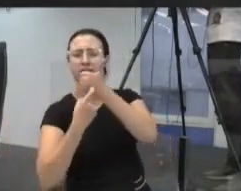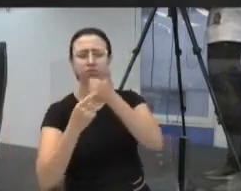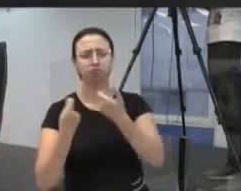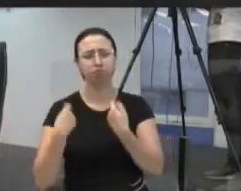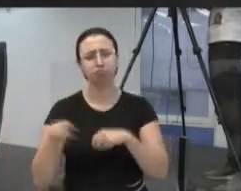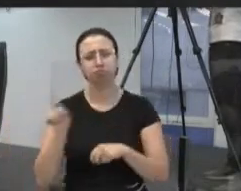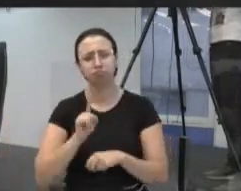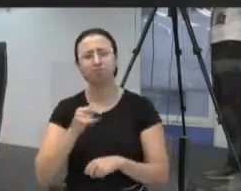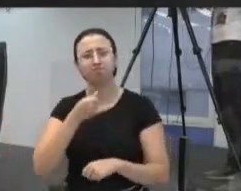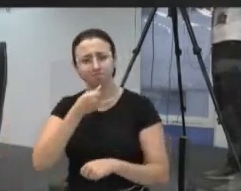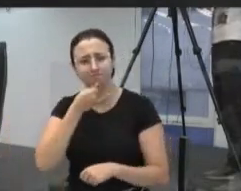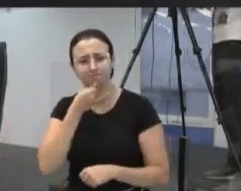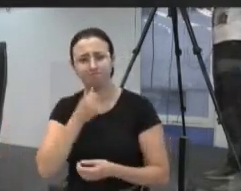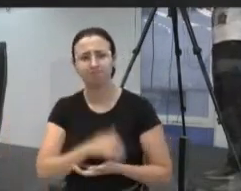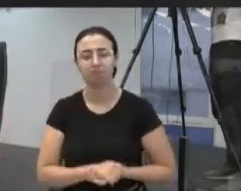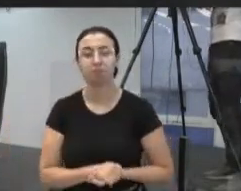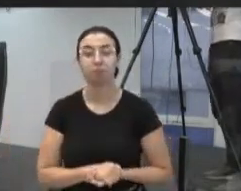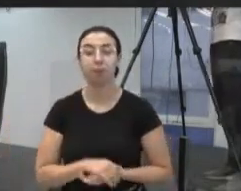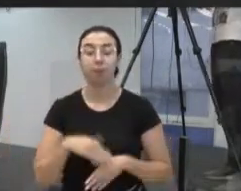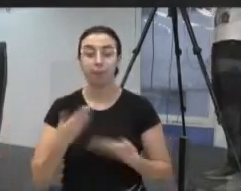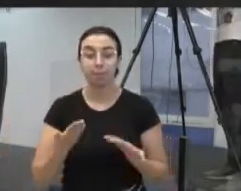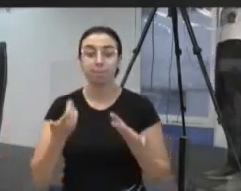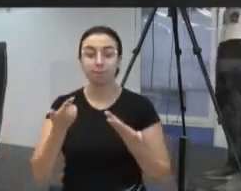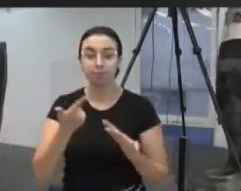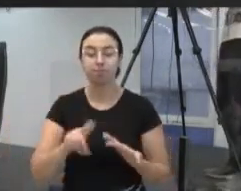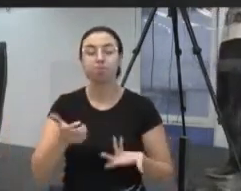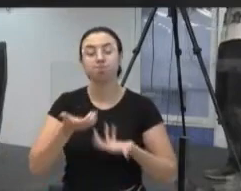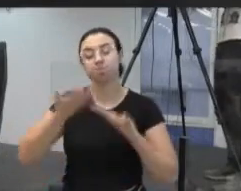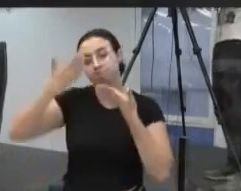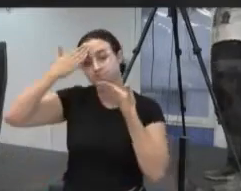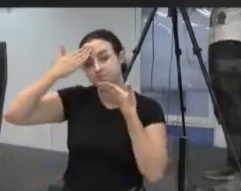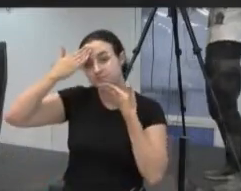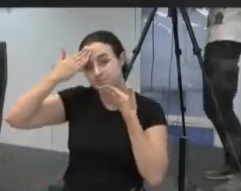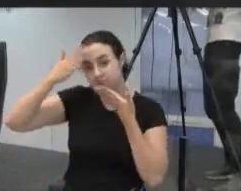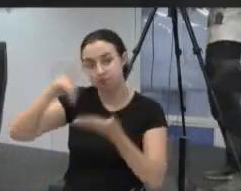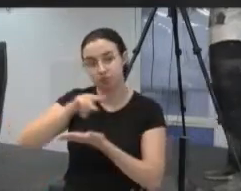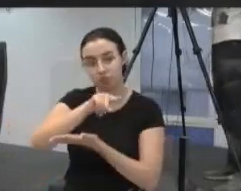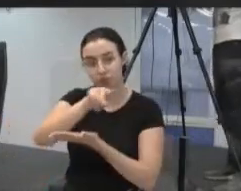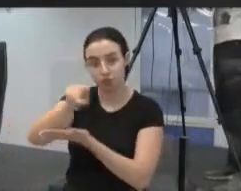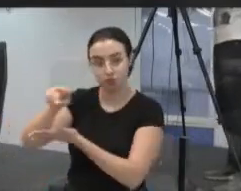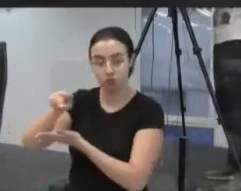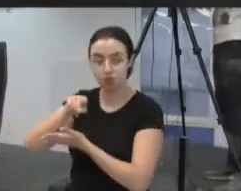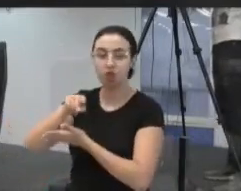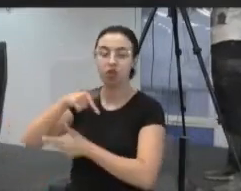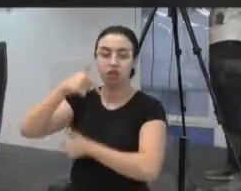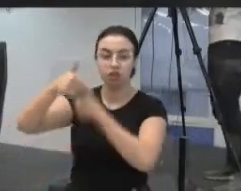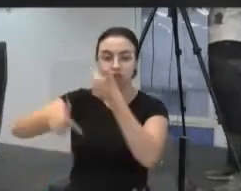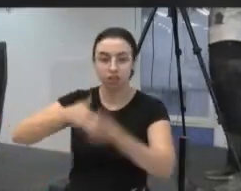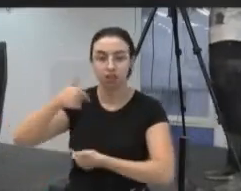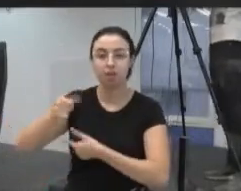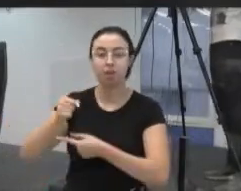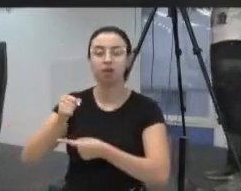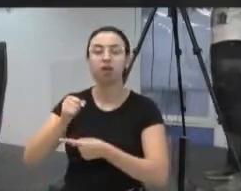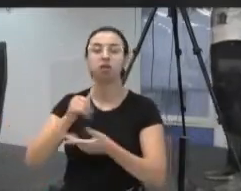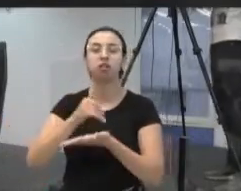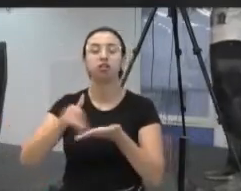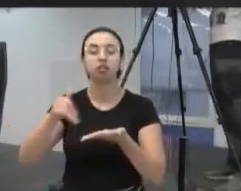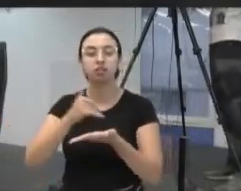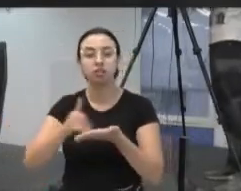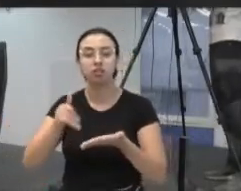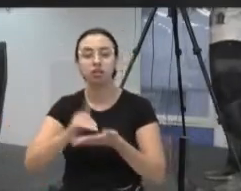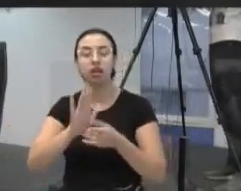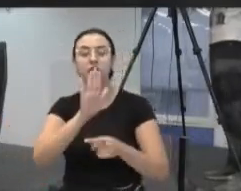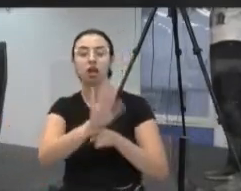triste. Então, mais uma vez, eu queria agradecer a vocês, da Secretaria de